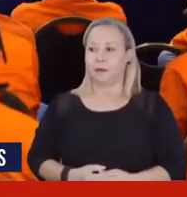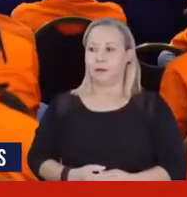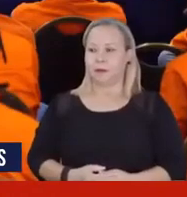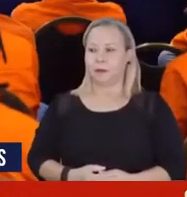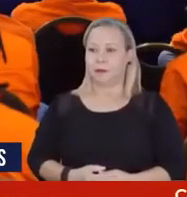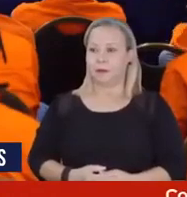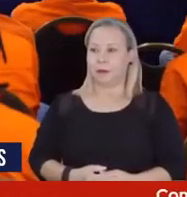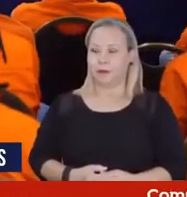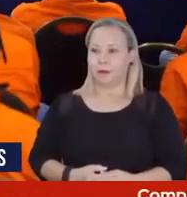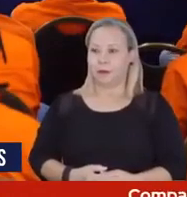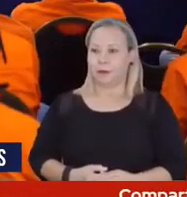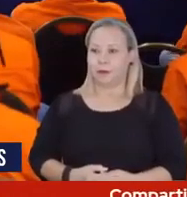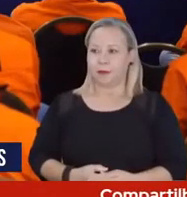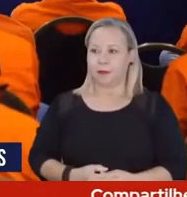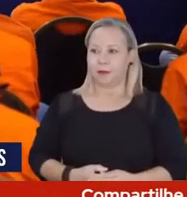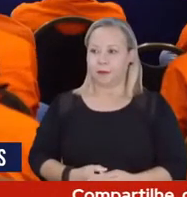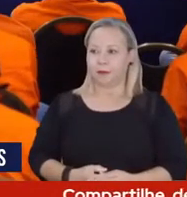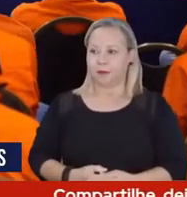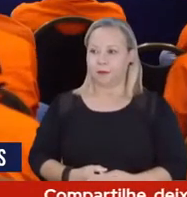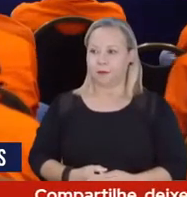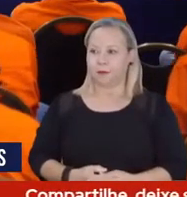Muito bem.